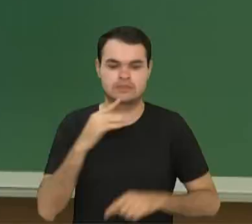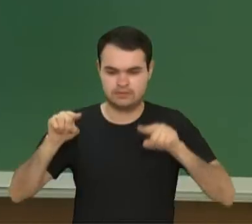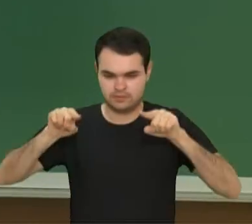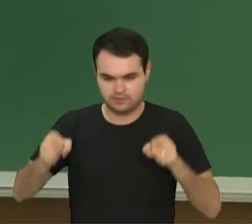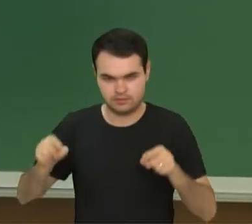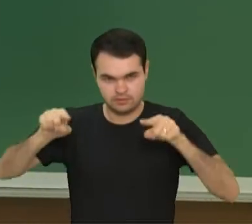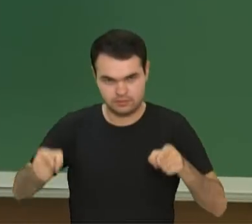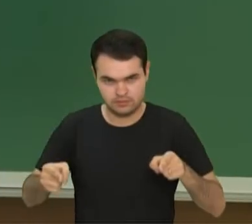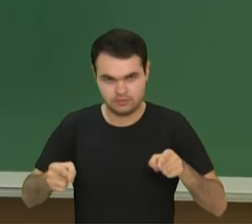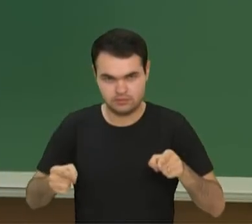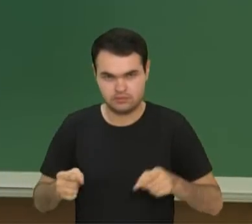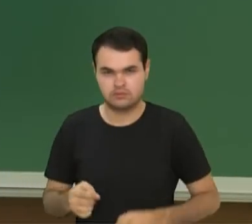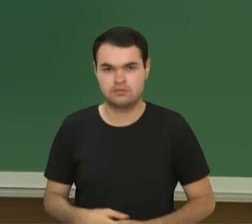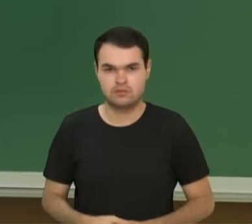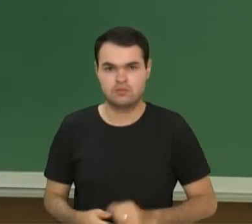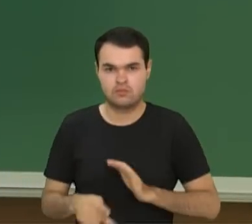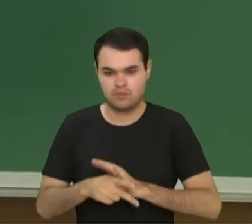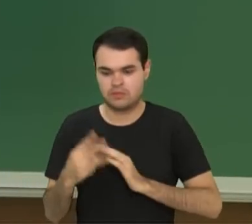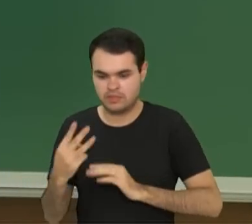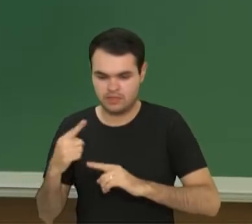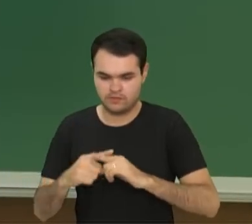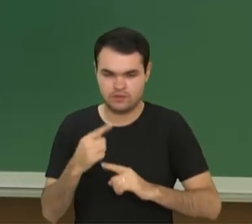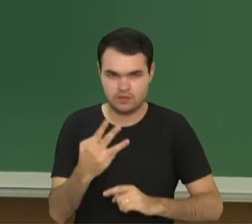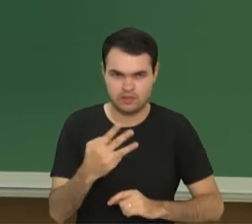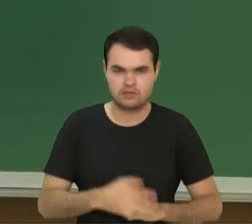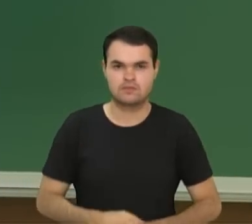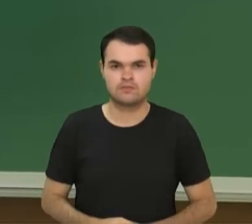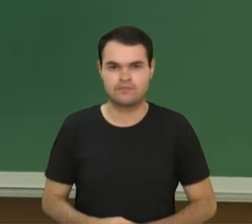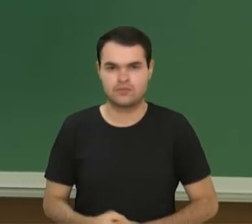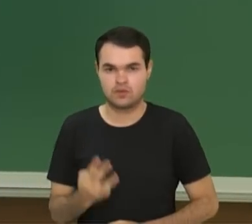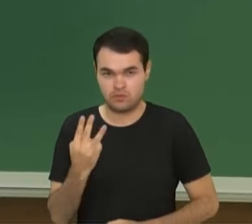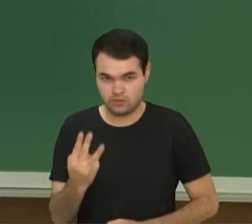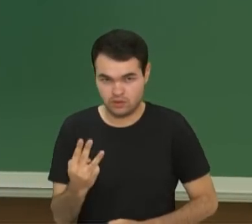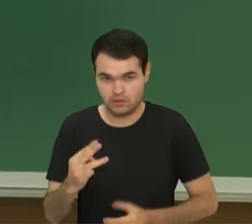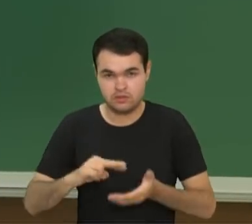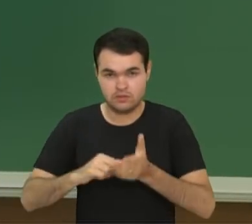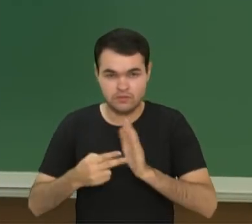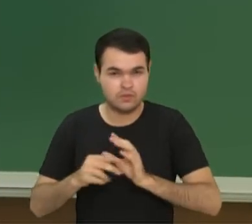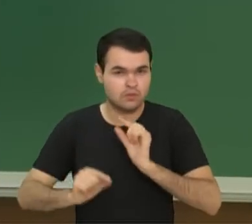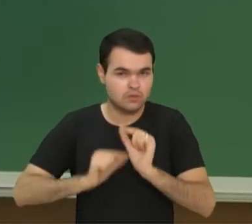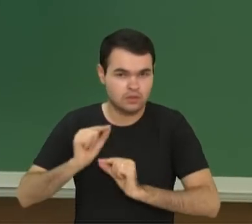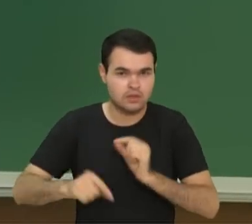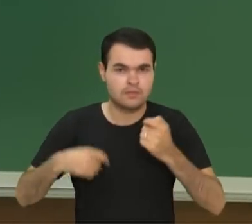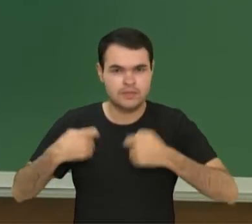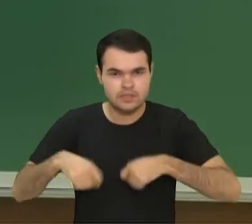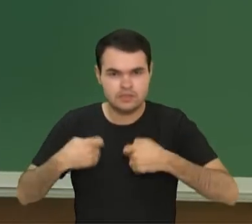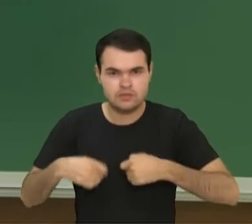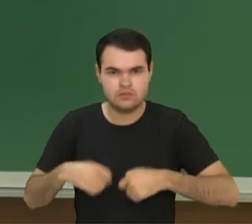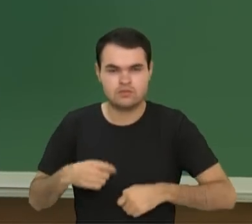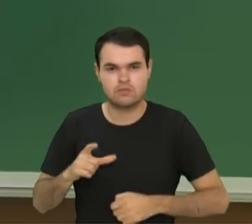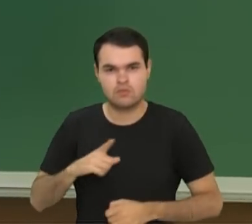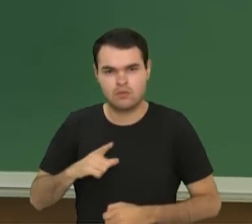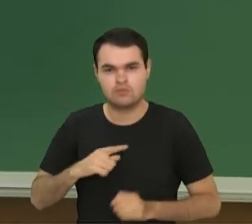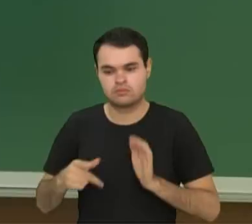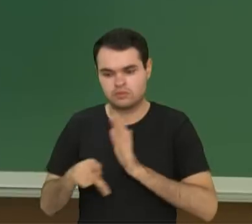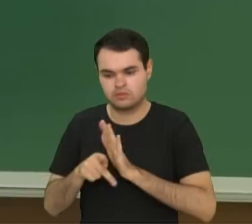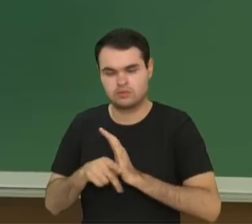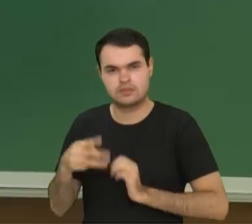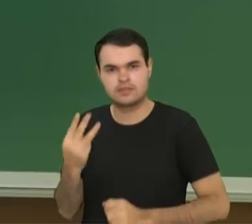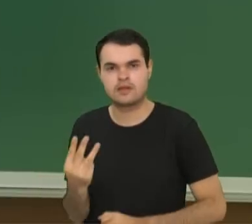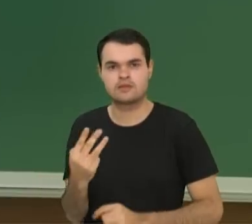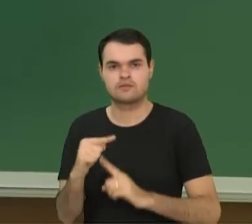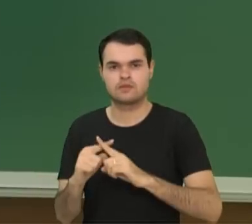dentro, 3 ao quadrado seria 3 vezes 3. O 3 daqui significaria que eu teria 3 fatores multiplicando